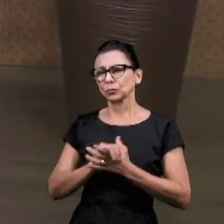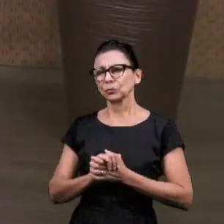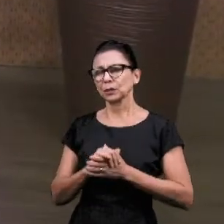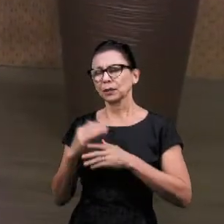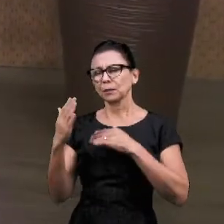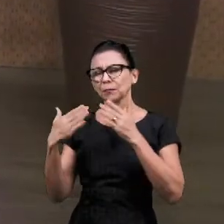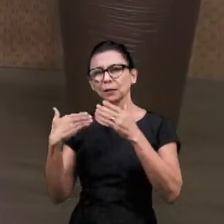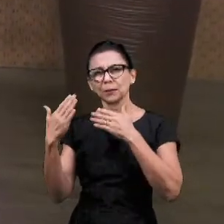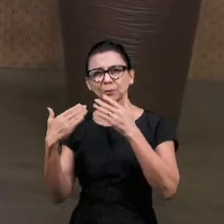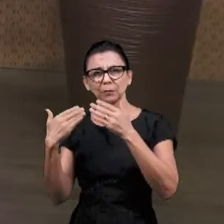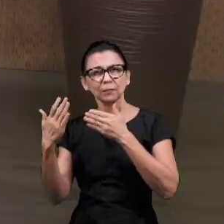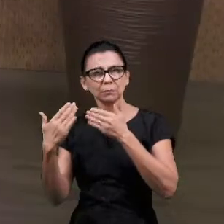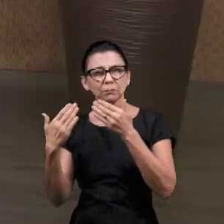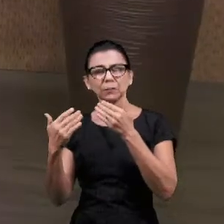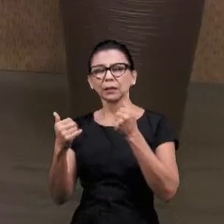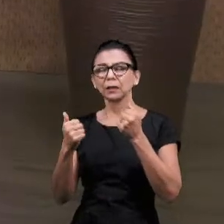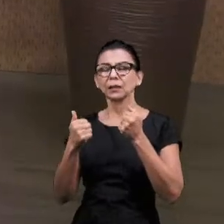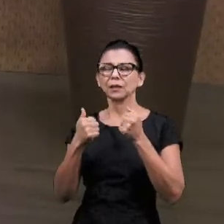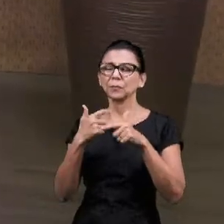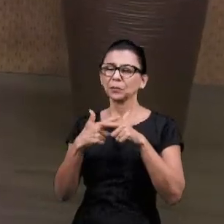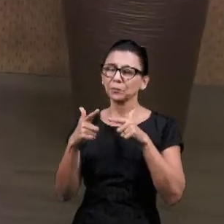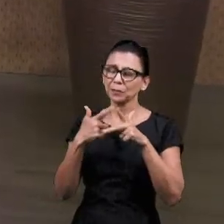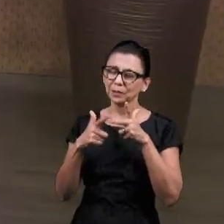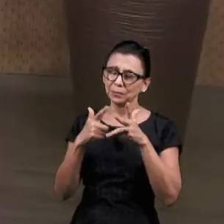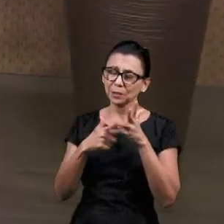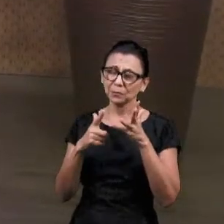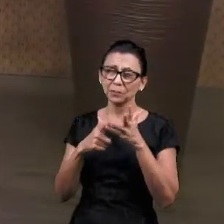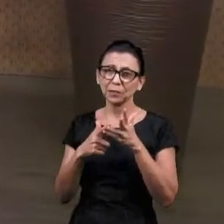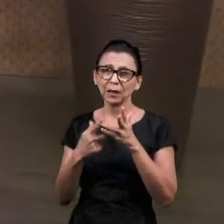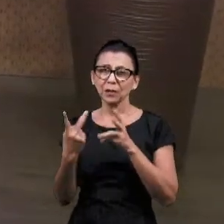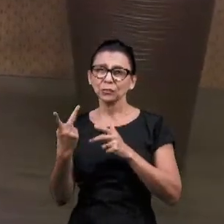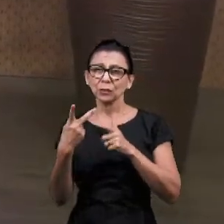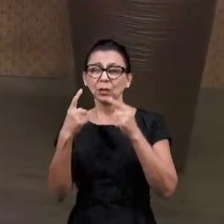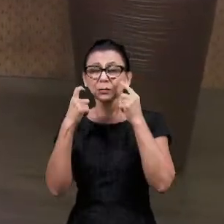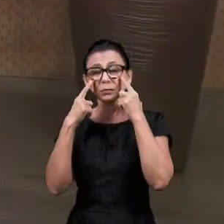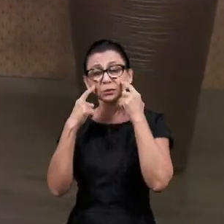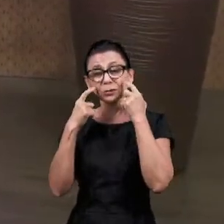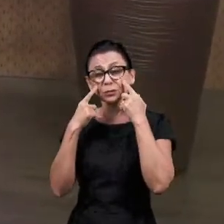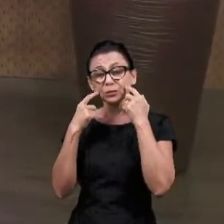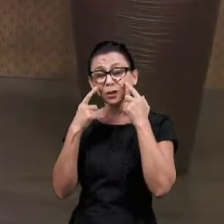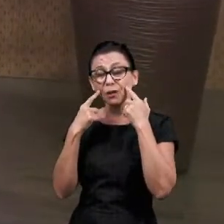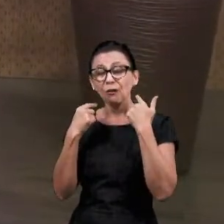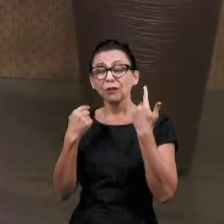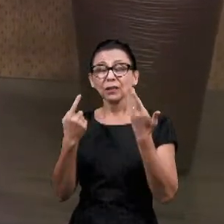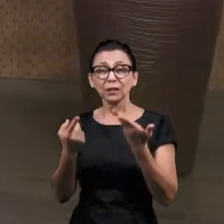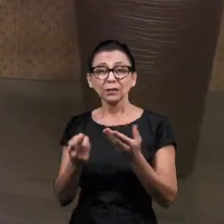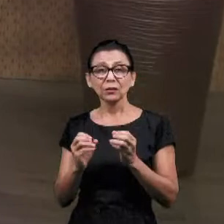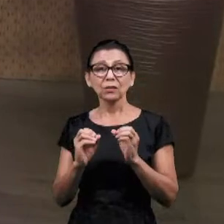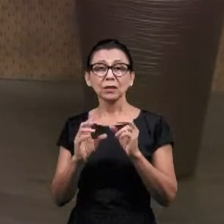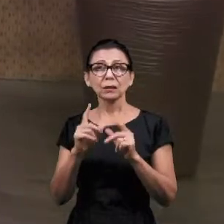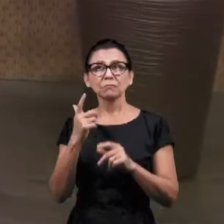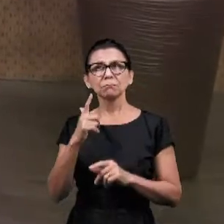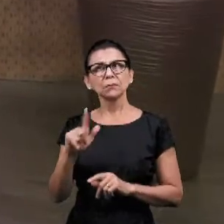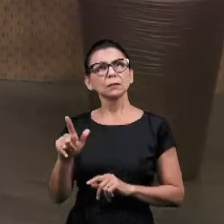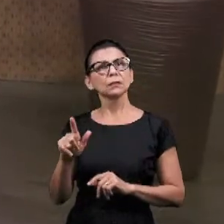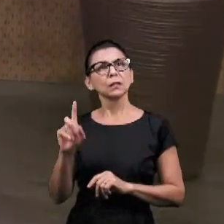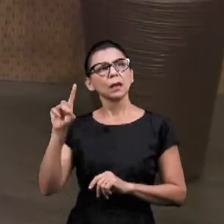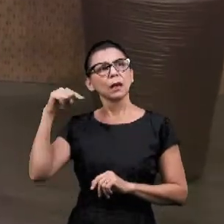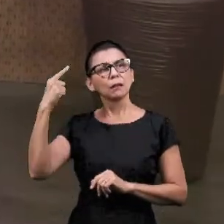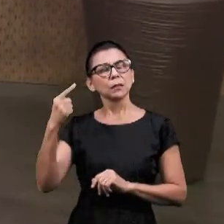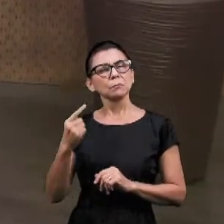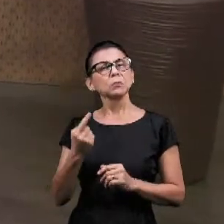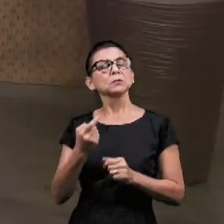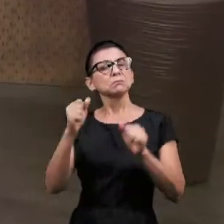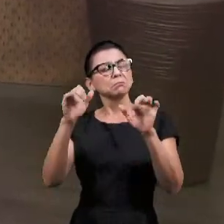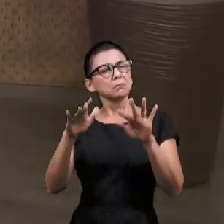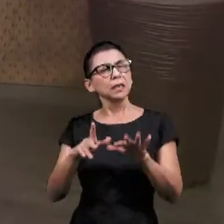ovelha. A gente chora, a gente sente a dor da ovelha. E às vezes vem a bênção e a ovelha não vem trazer a bênção, né? A gente fica esperando o